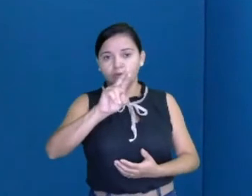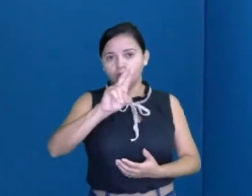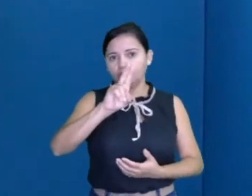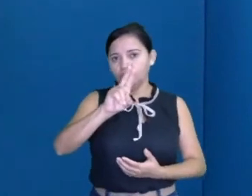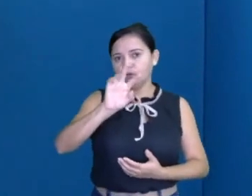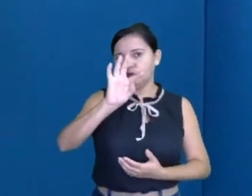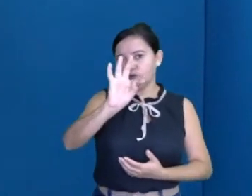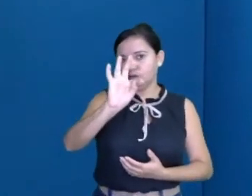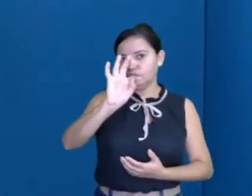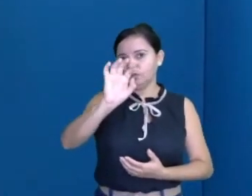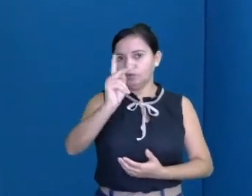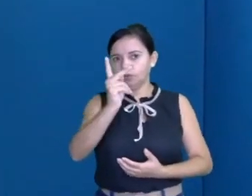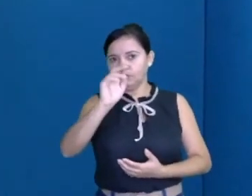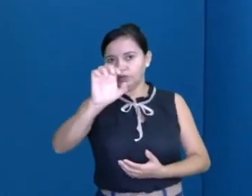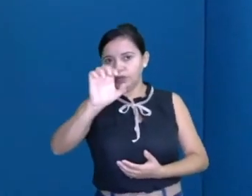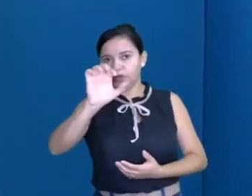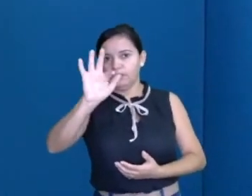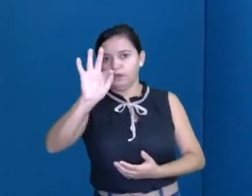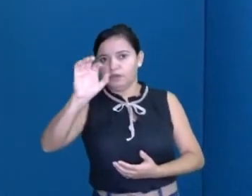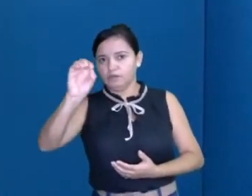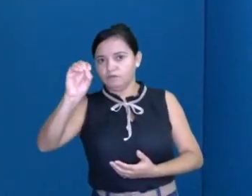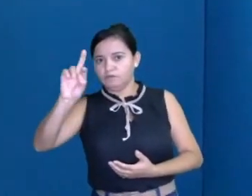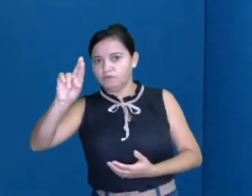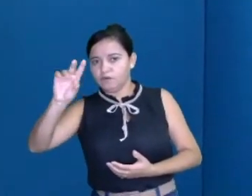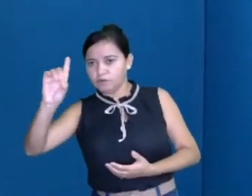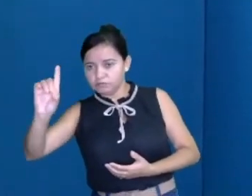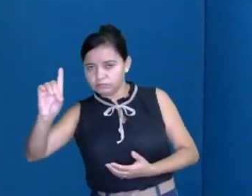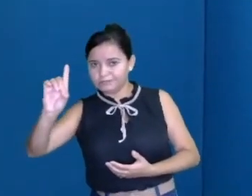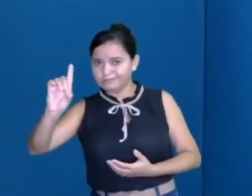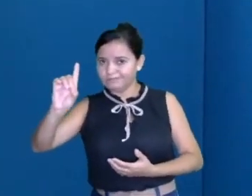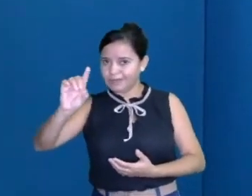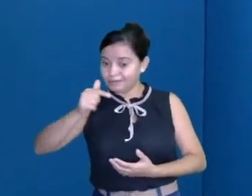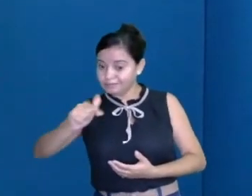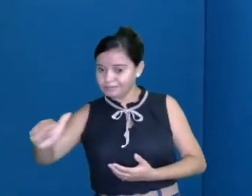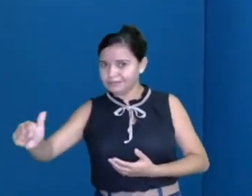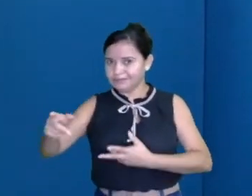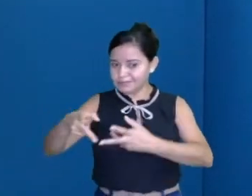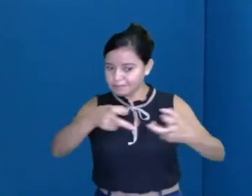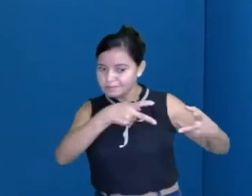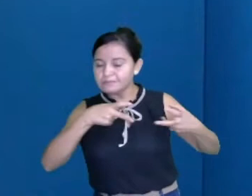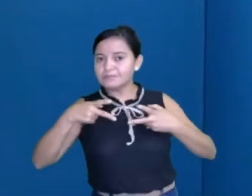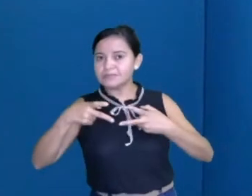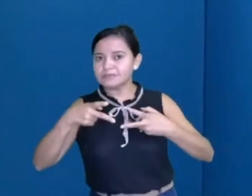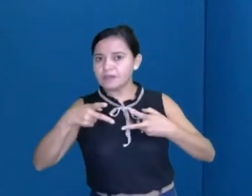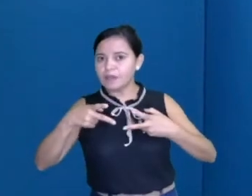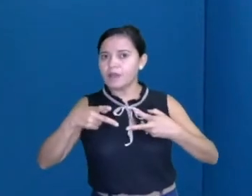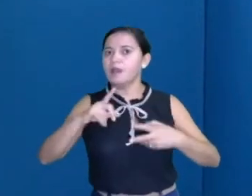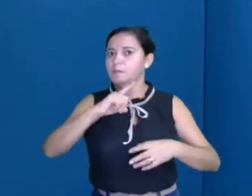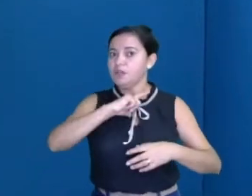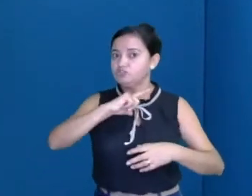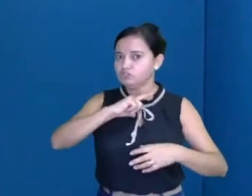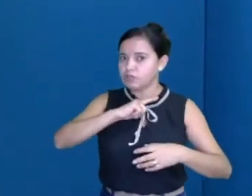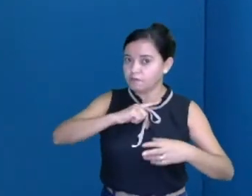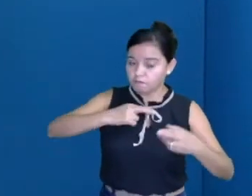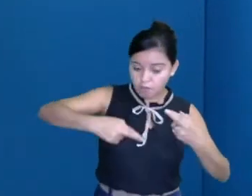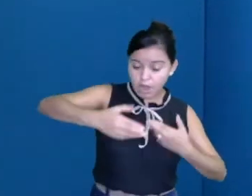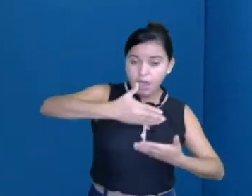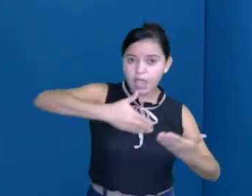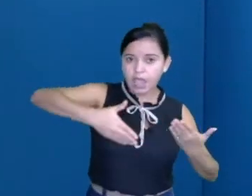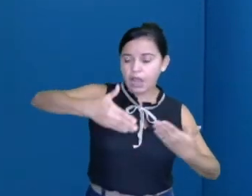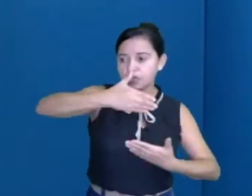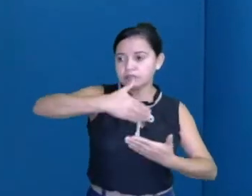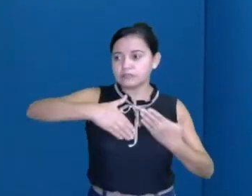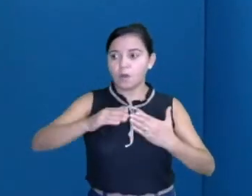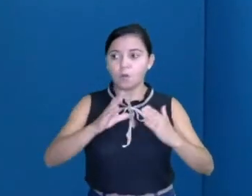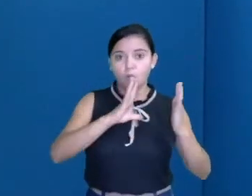quando era apenas de Rutherford, não tinha essa percepção. Mas aí houve esse casamento, houve essa relação de diálogo entre